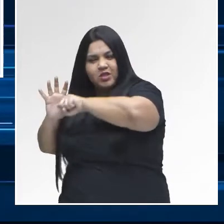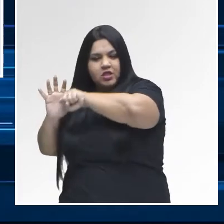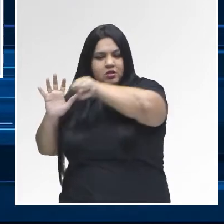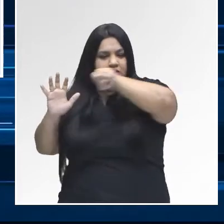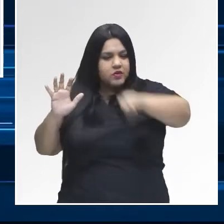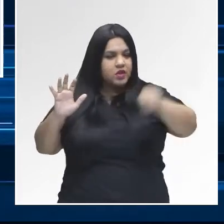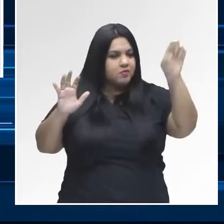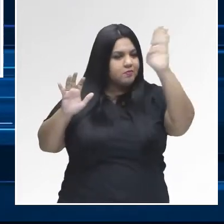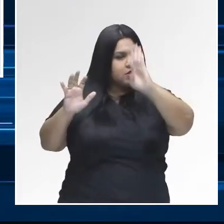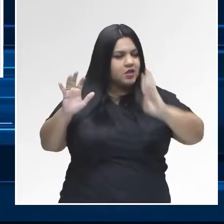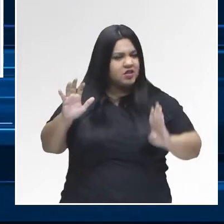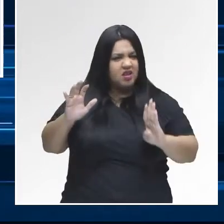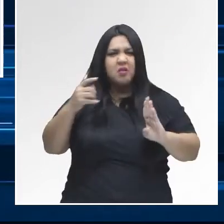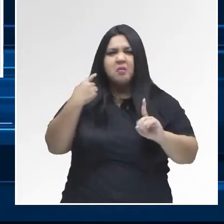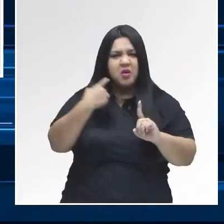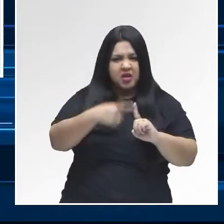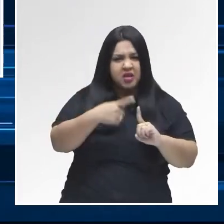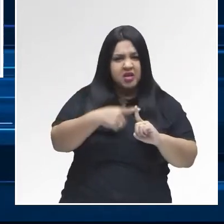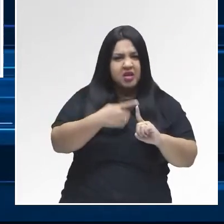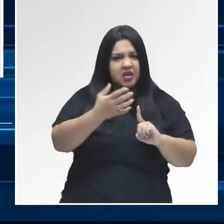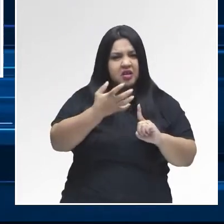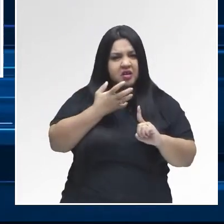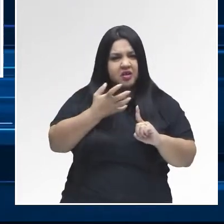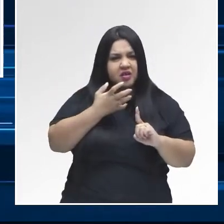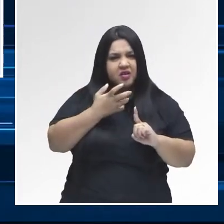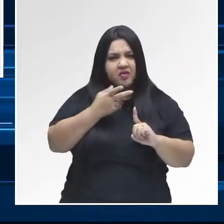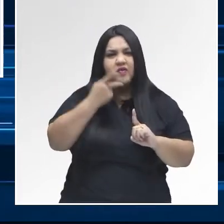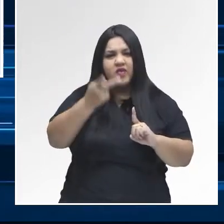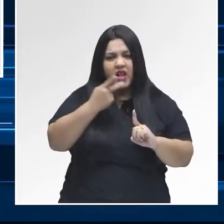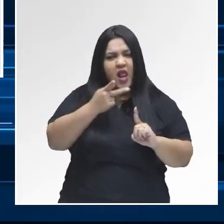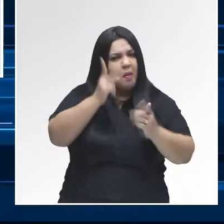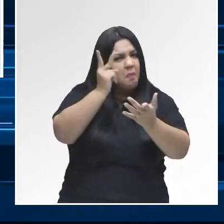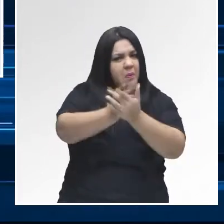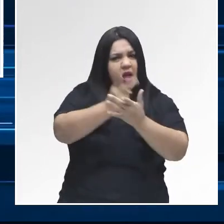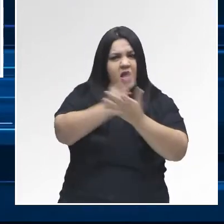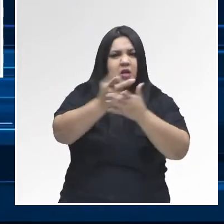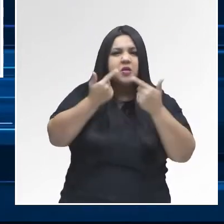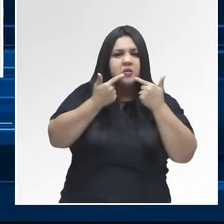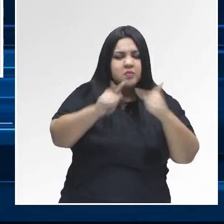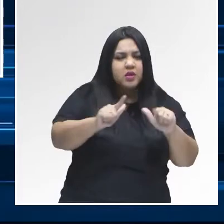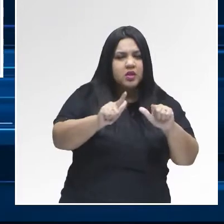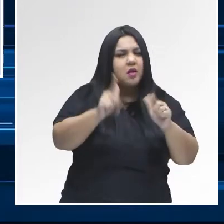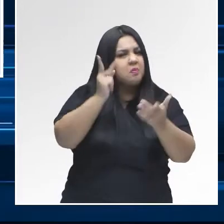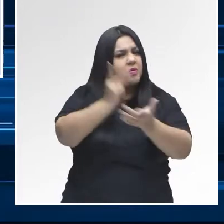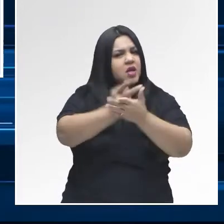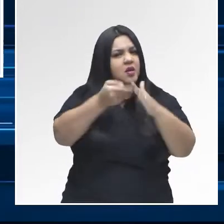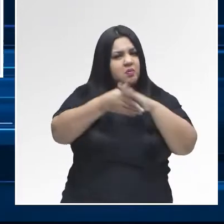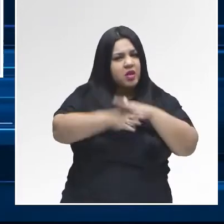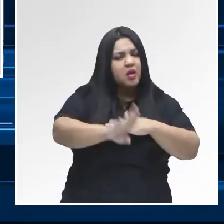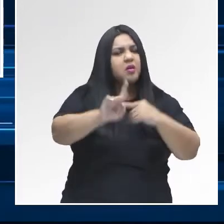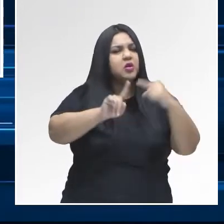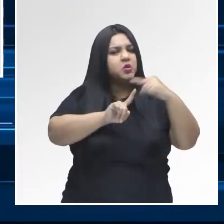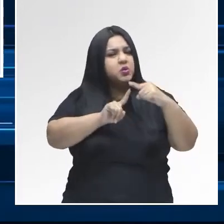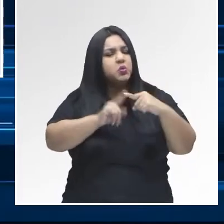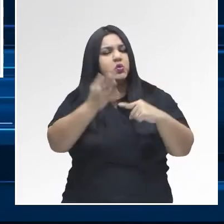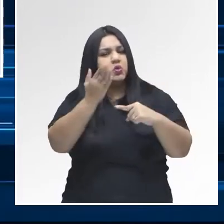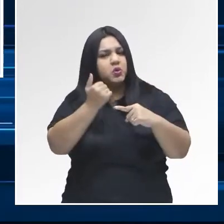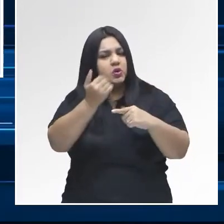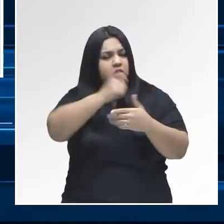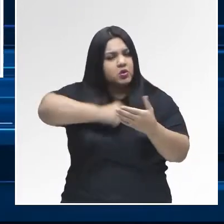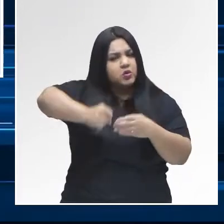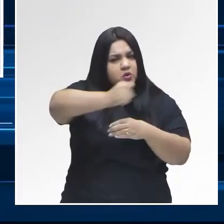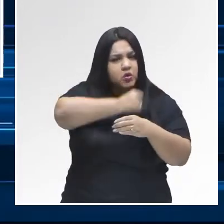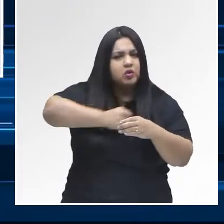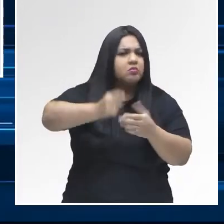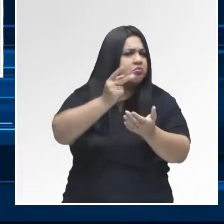só porque eles são africanos que quer dizer que eles vão falar a mesma língua, que têm os mesmos hábitos, que fazem o mesmo tipo de comida, ou que comem as